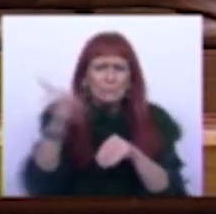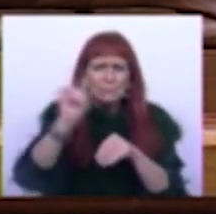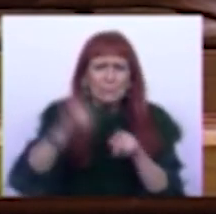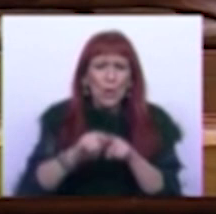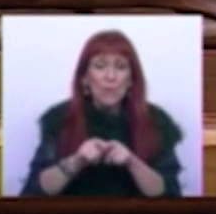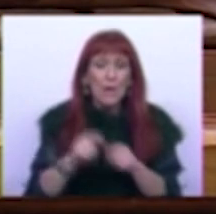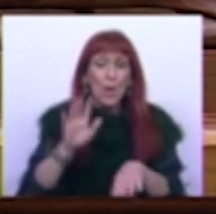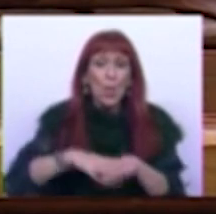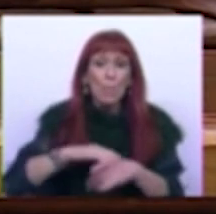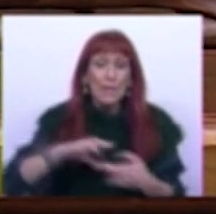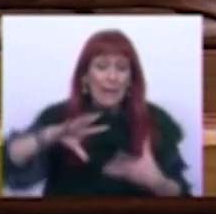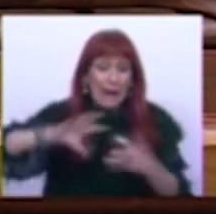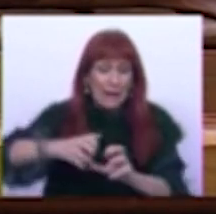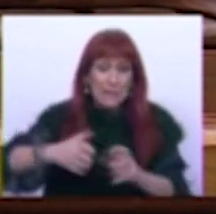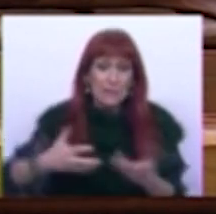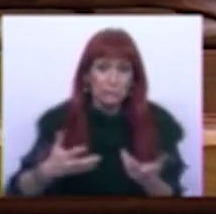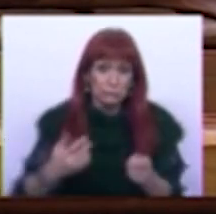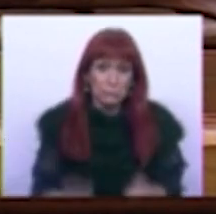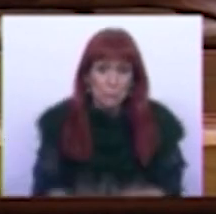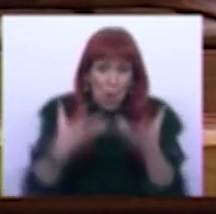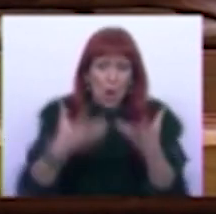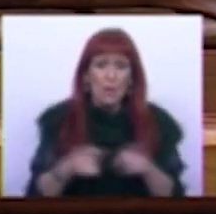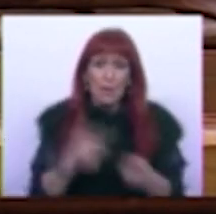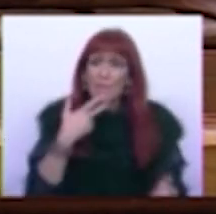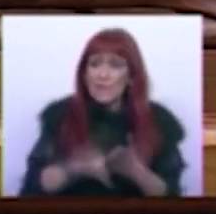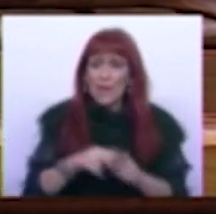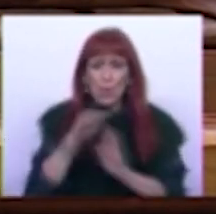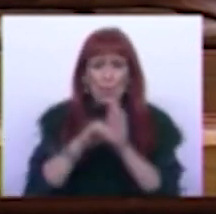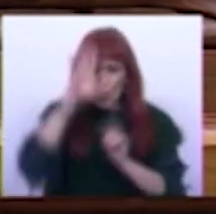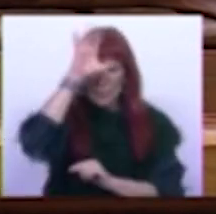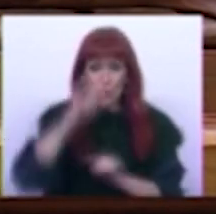para a emergência da crise. É verdade. Um